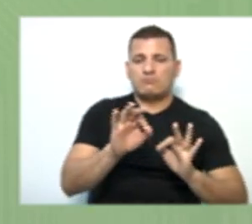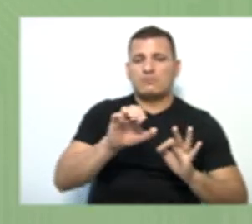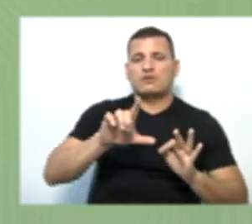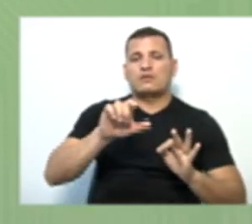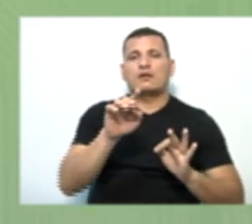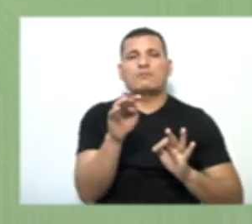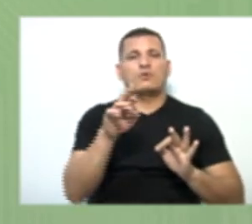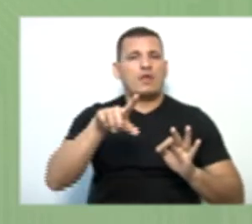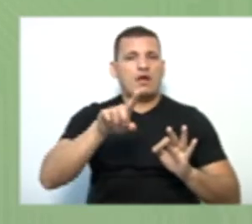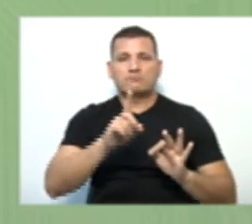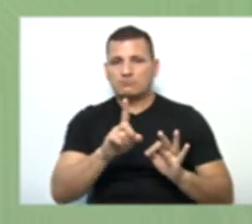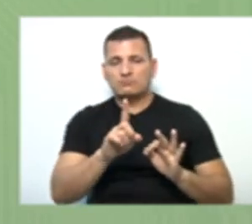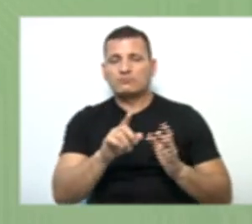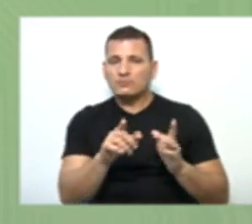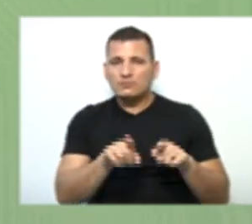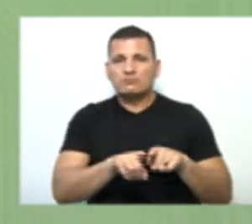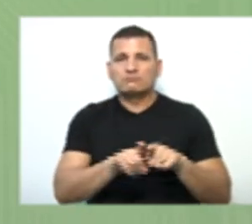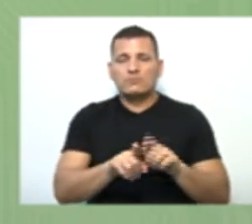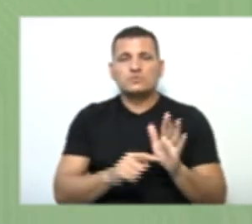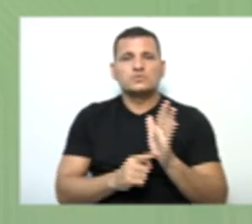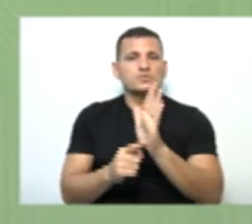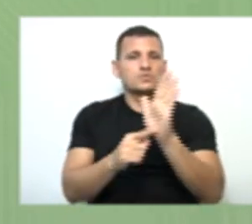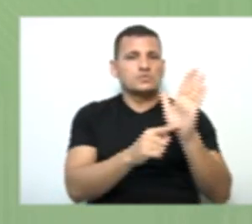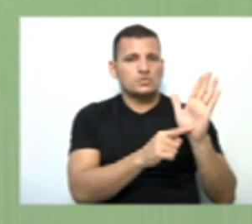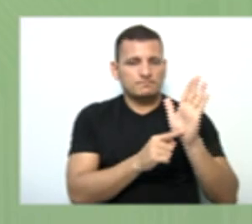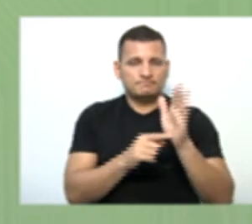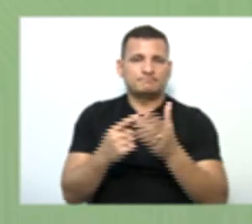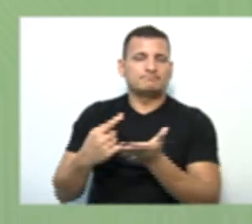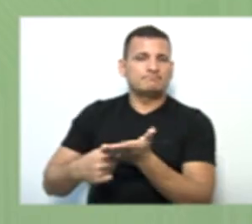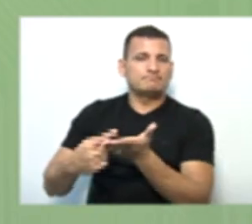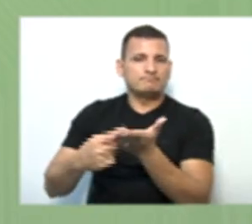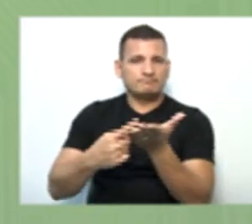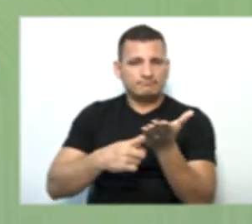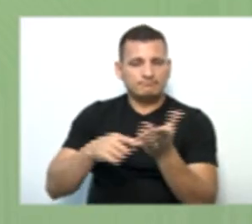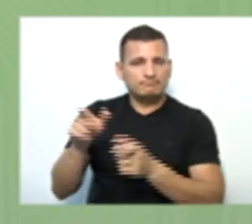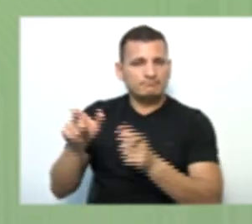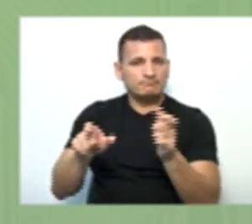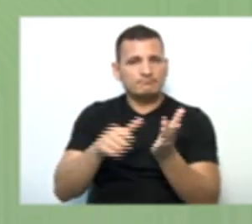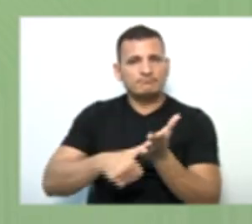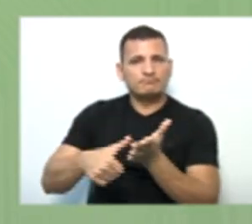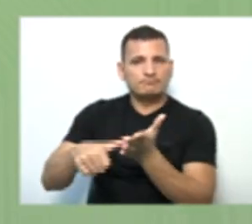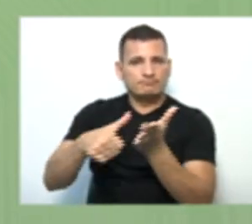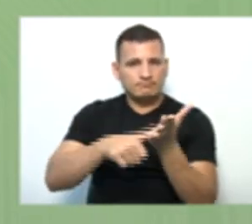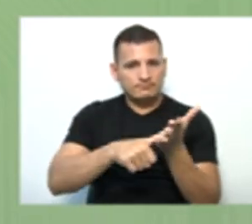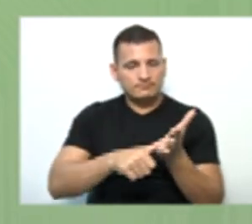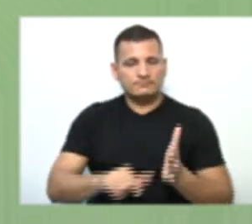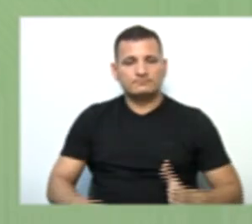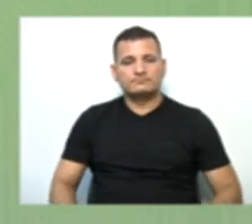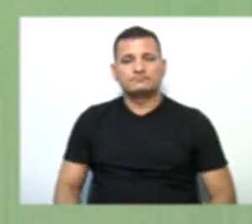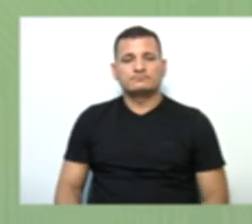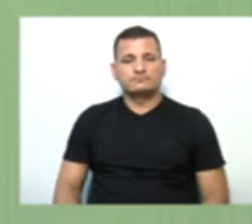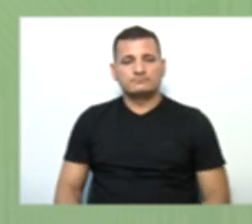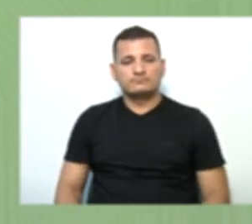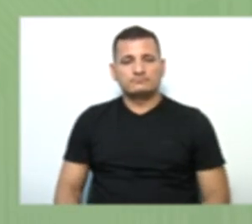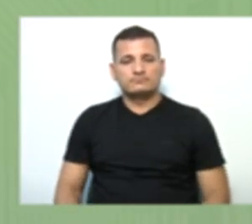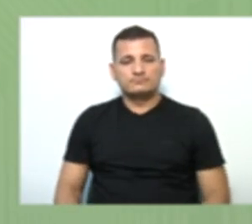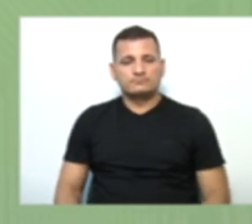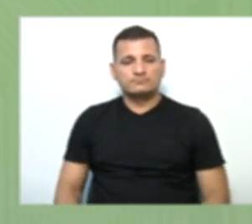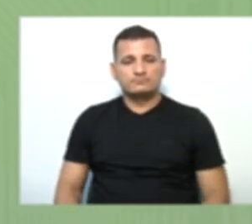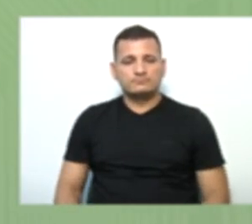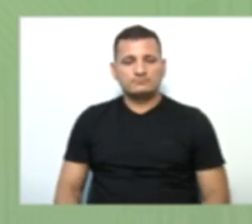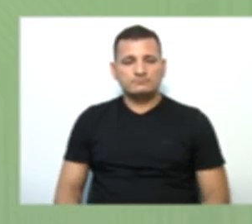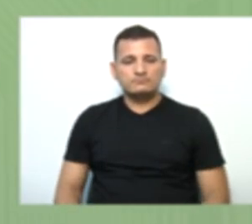ser demonstrado para os seus cooperados. Letra B. O balanço patrimonial